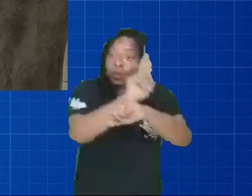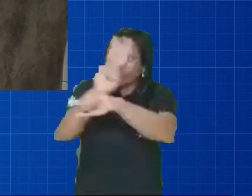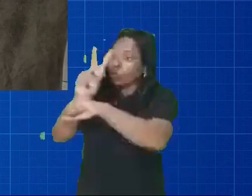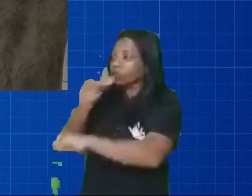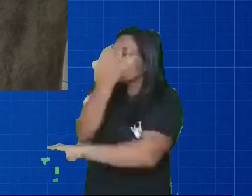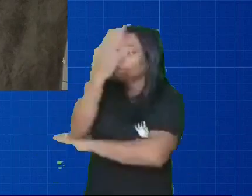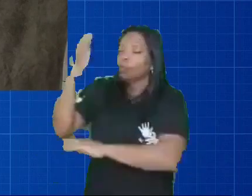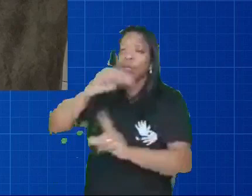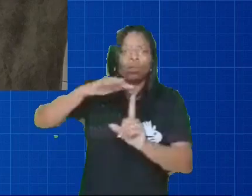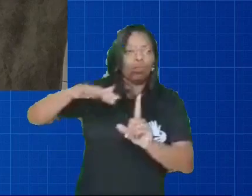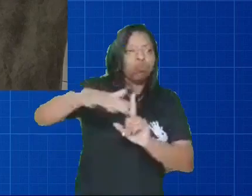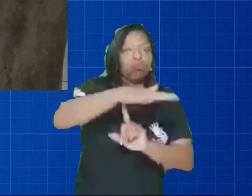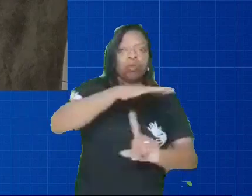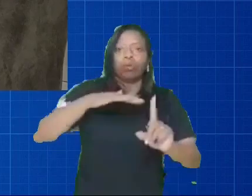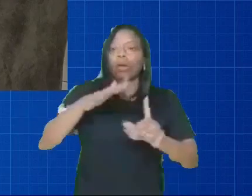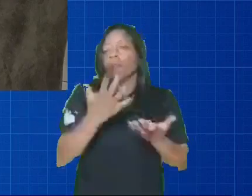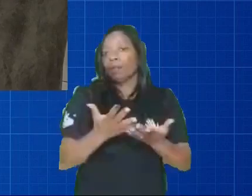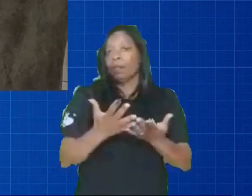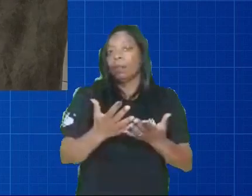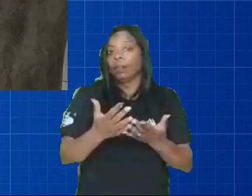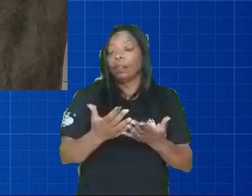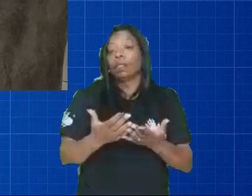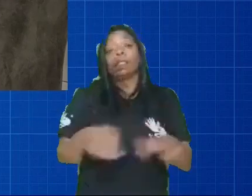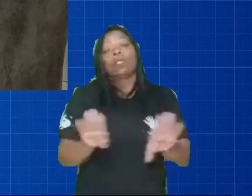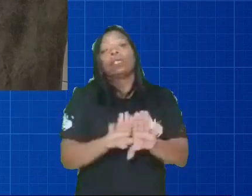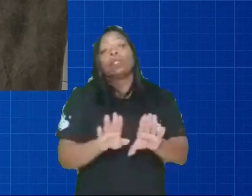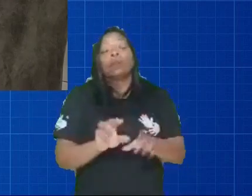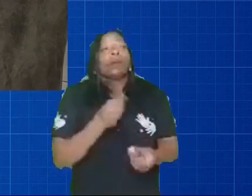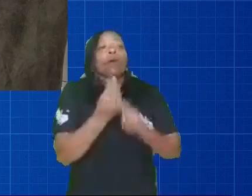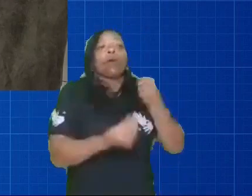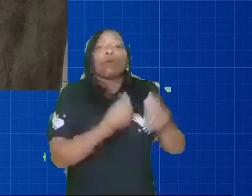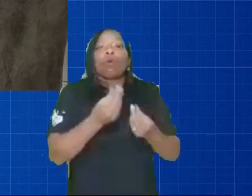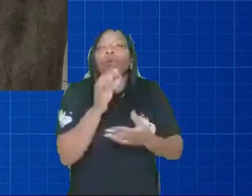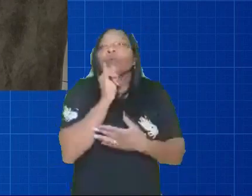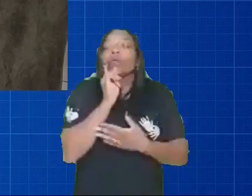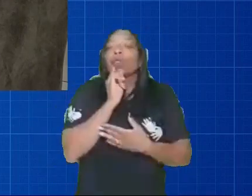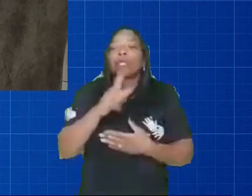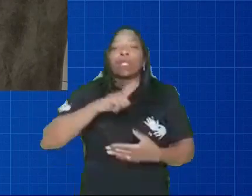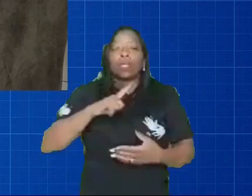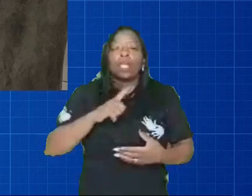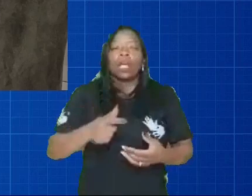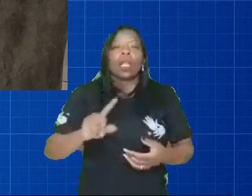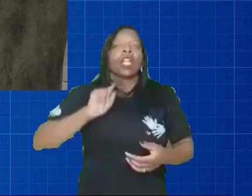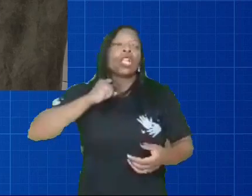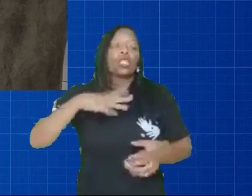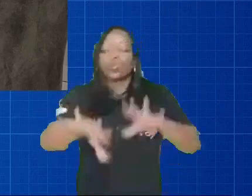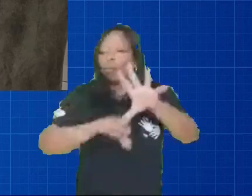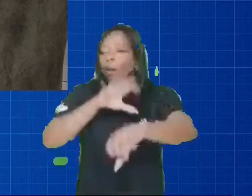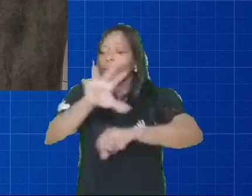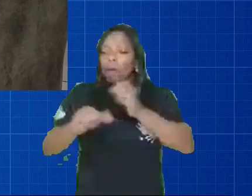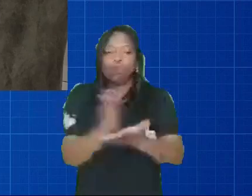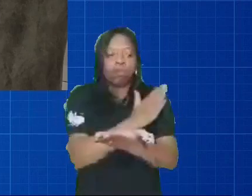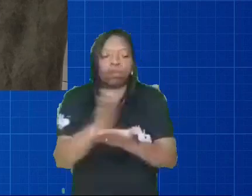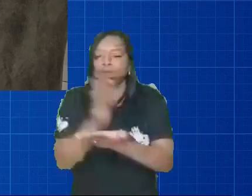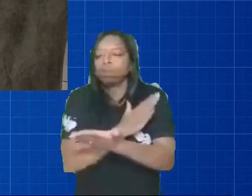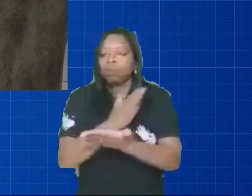tinha, né, a questão dos maus tratos, se não tinha, se tinha coleta seletiva, se não tinha, se as pessoas sabiam de onde vinha a água que elas